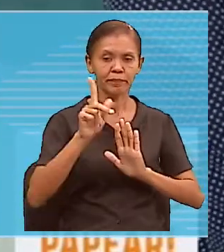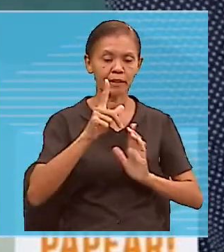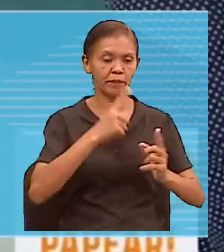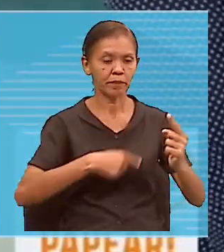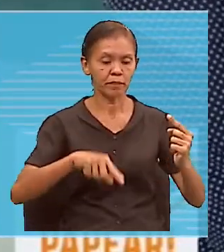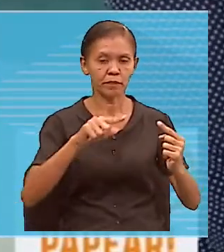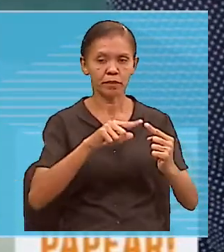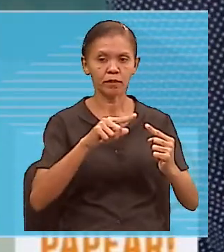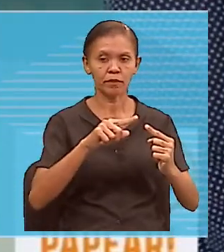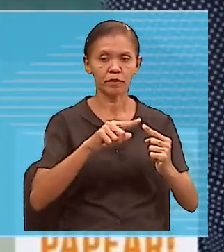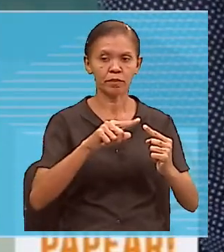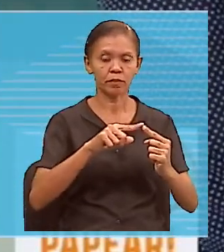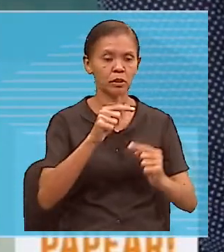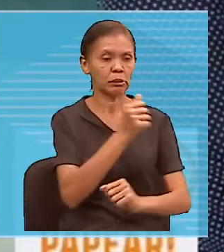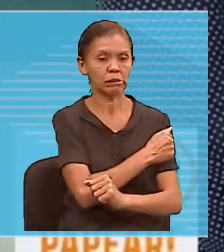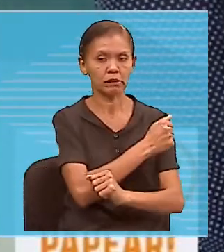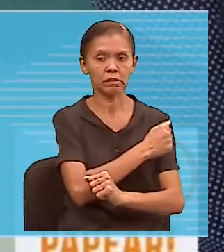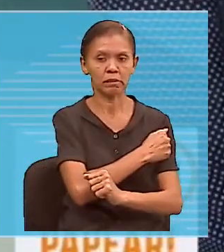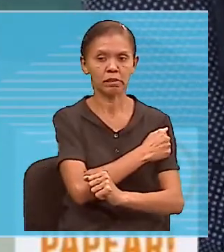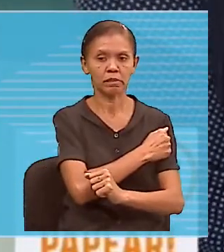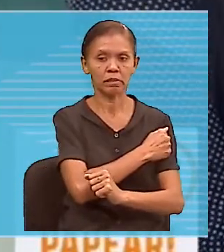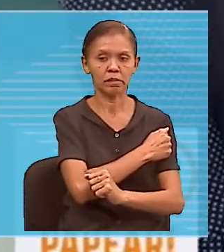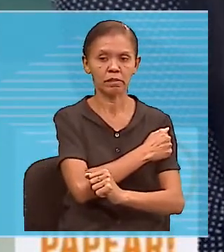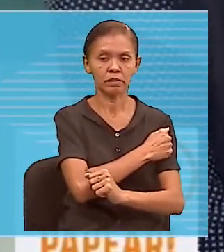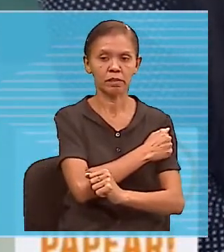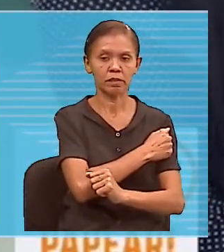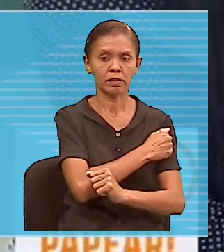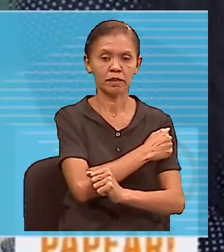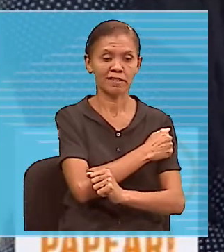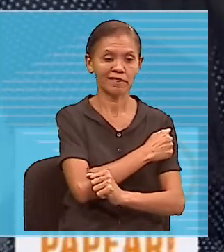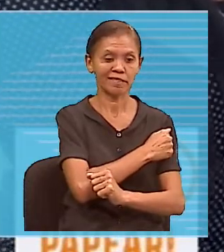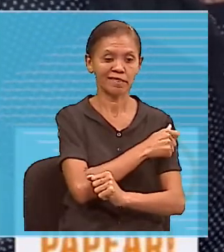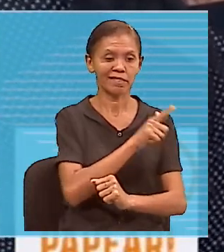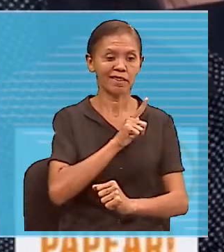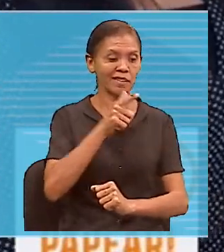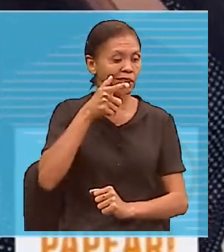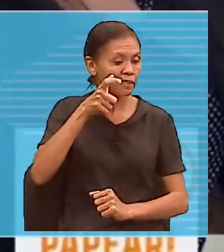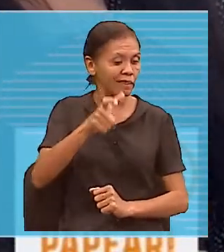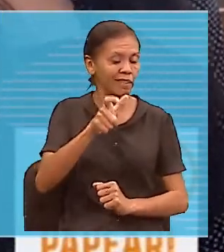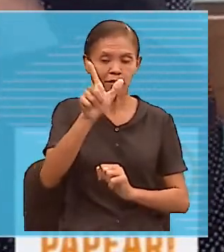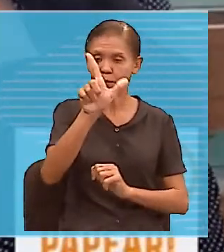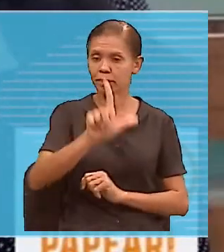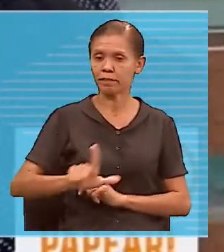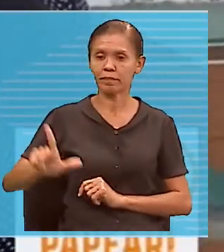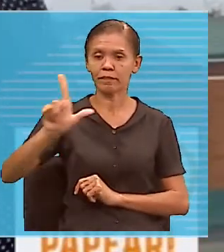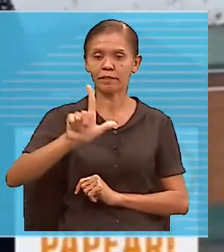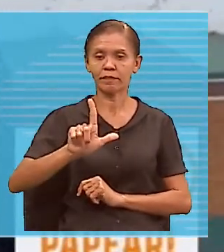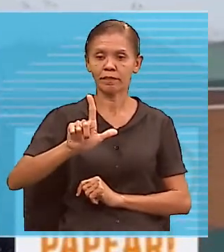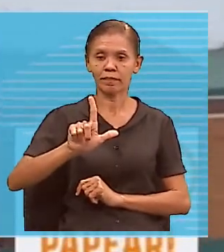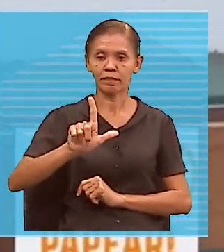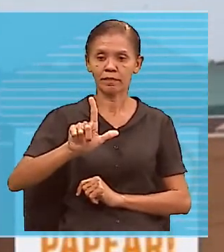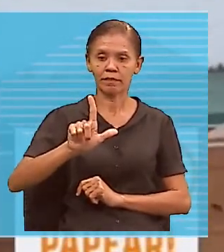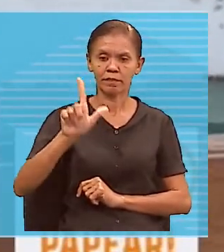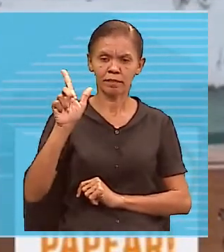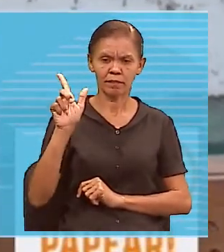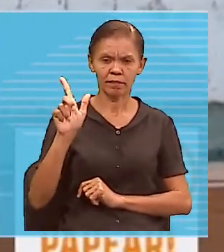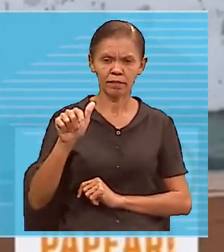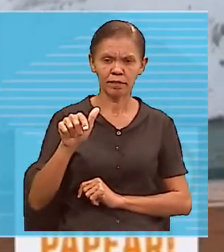literatura. De fato, e vimos que isso foi algo muito bom para a escola em si, pois